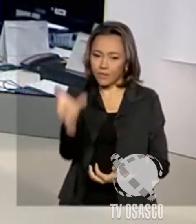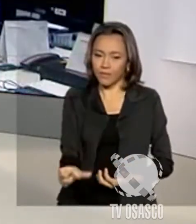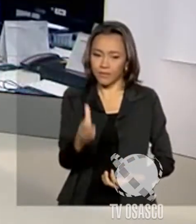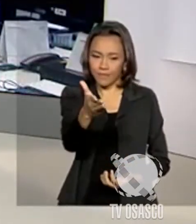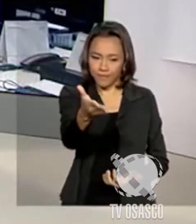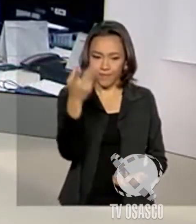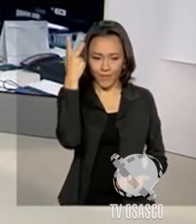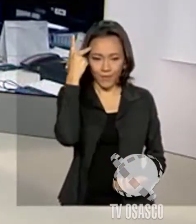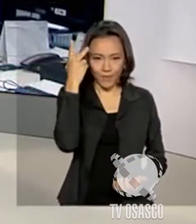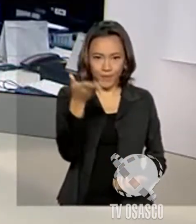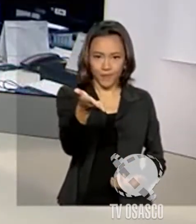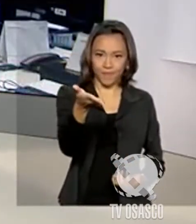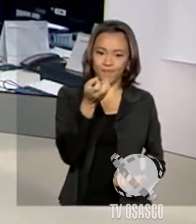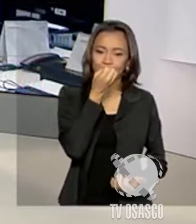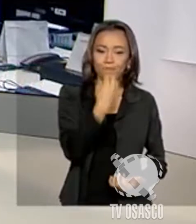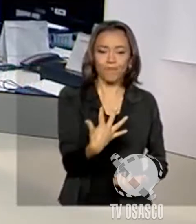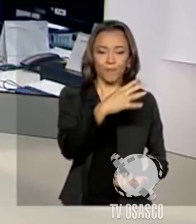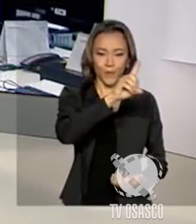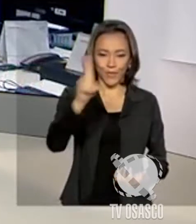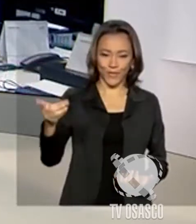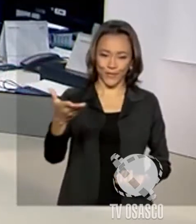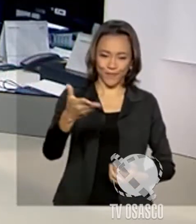São Paulo. Dimas, bom dia pra você.